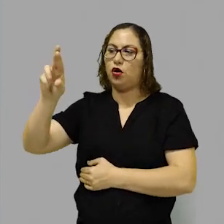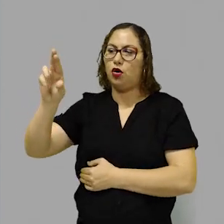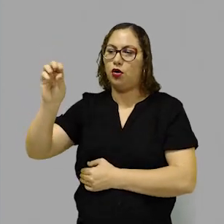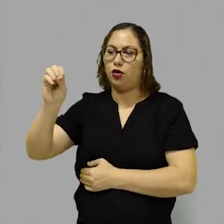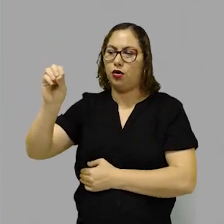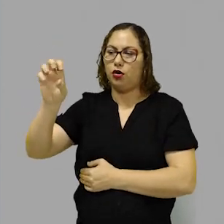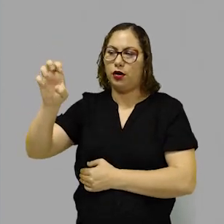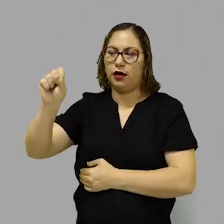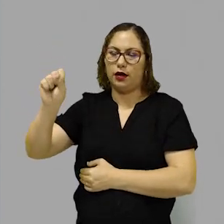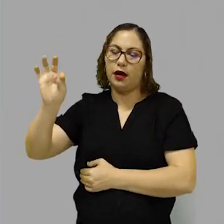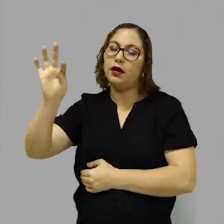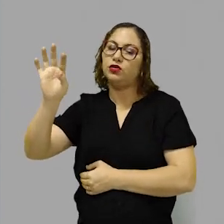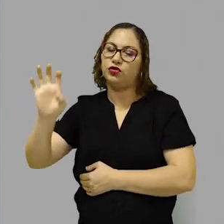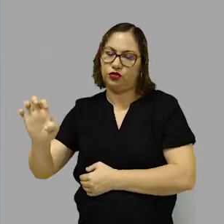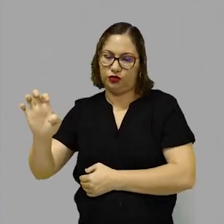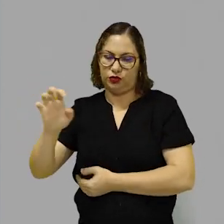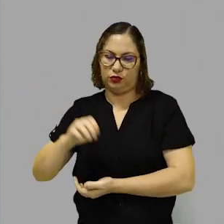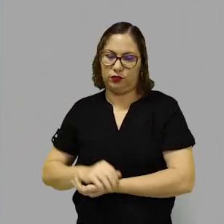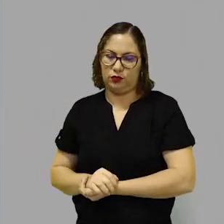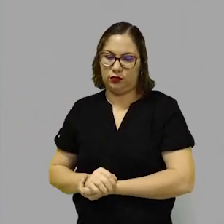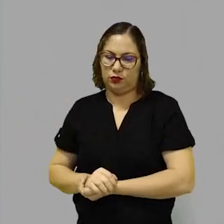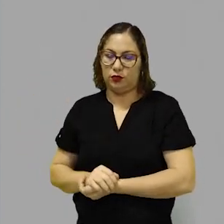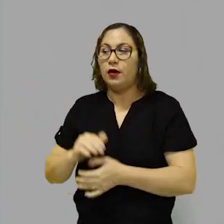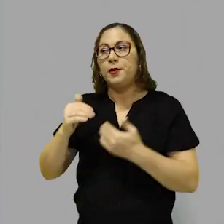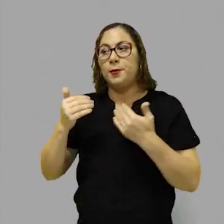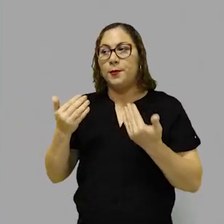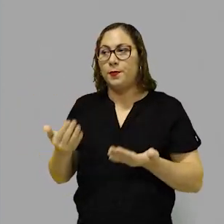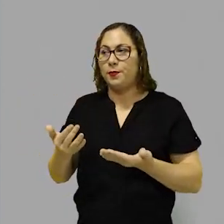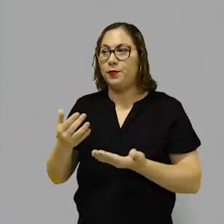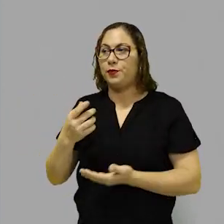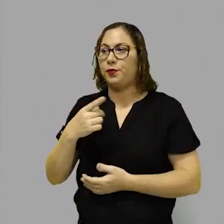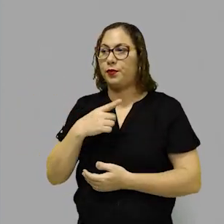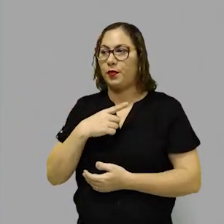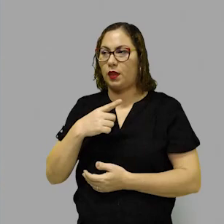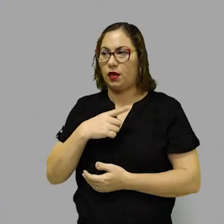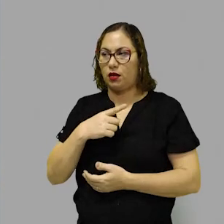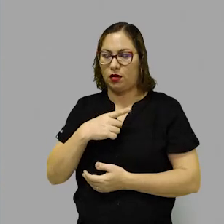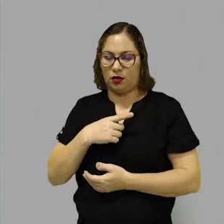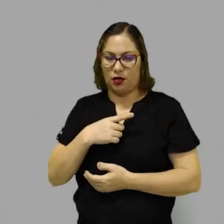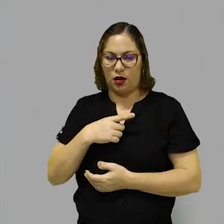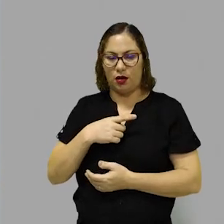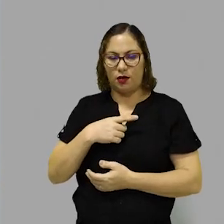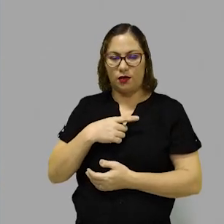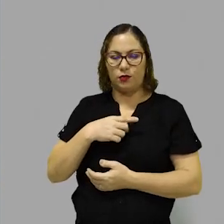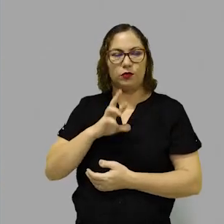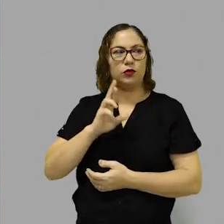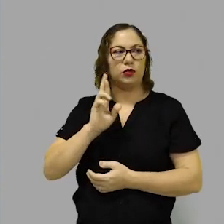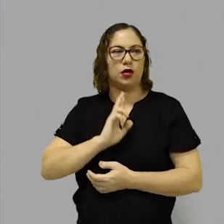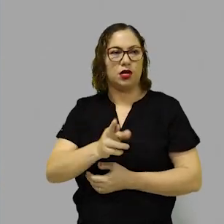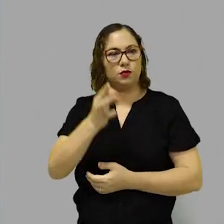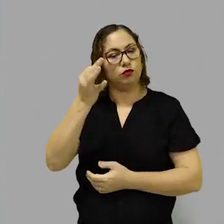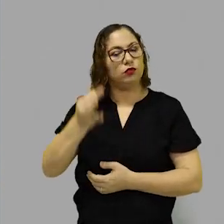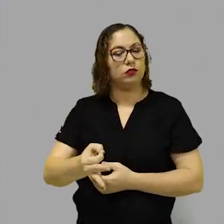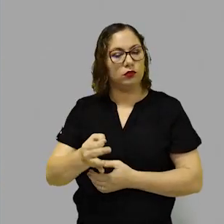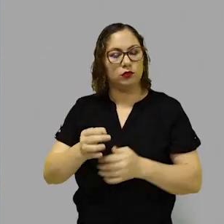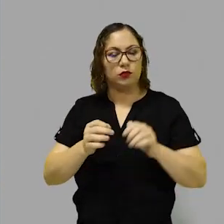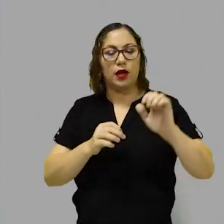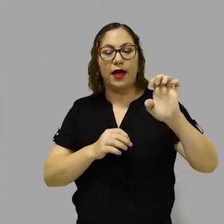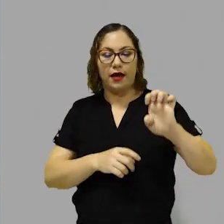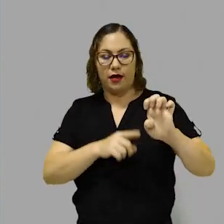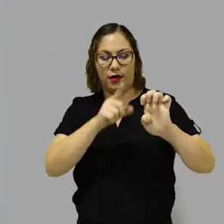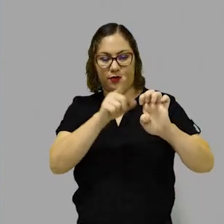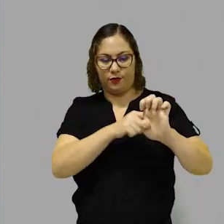noroeste. Noroeste. Assim sendo, nós temos como alternativa correta a